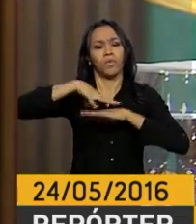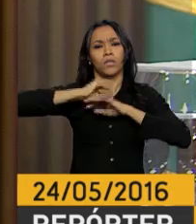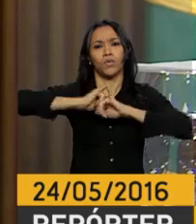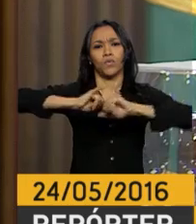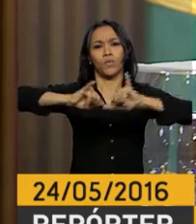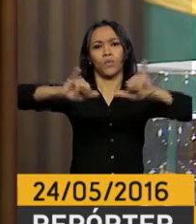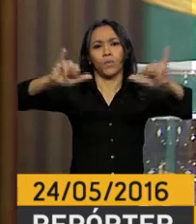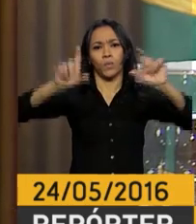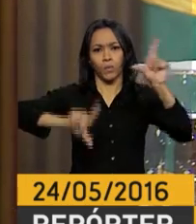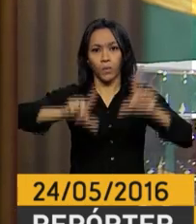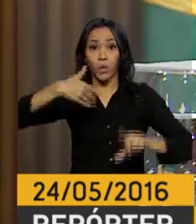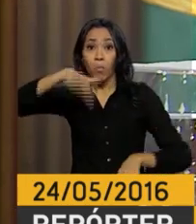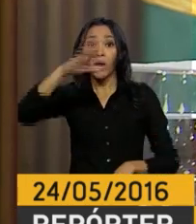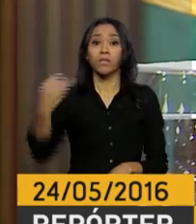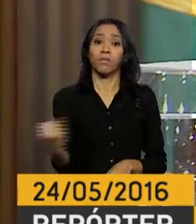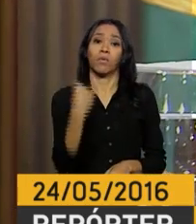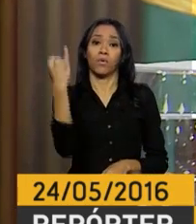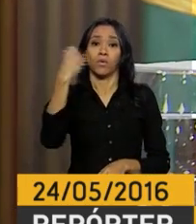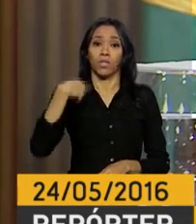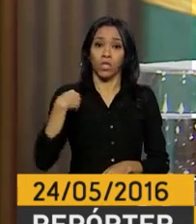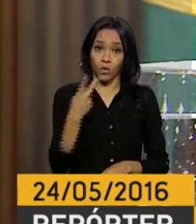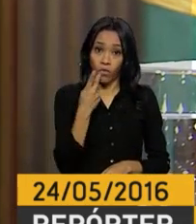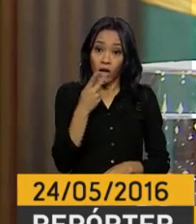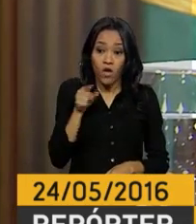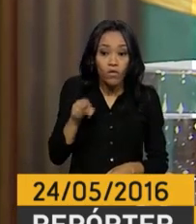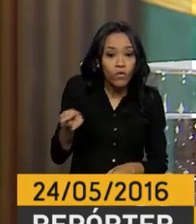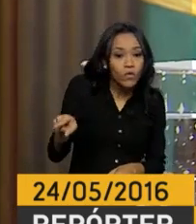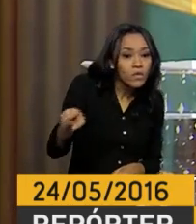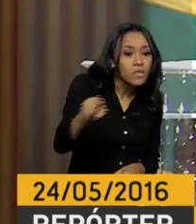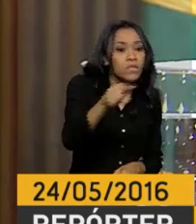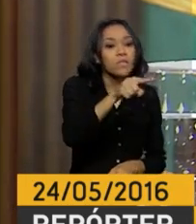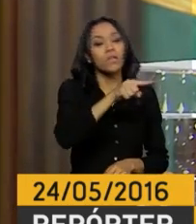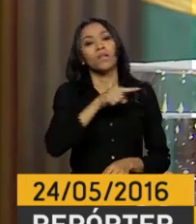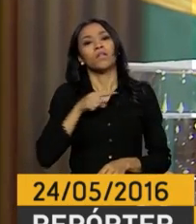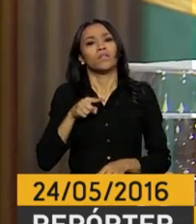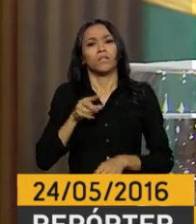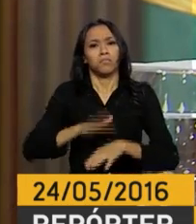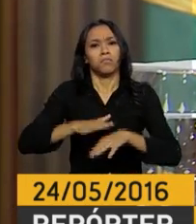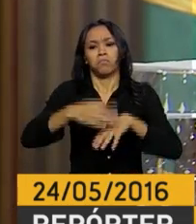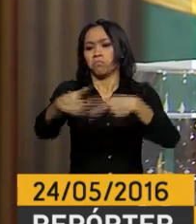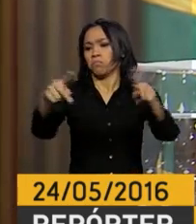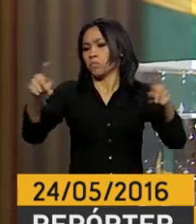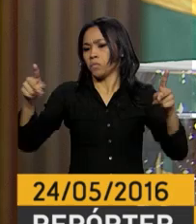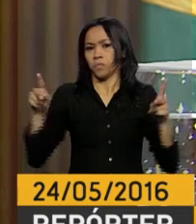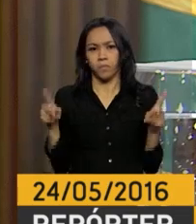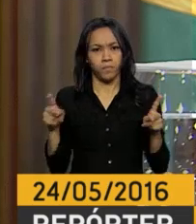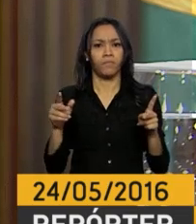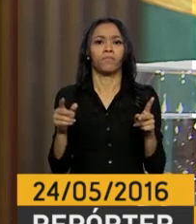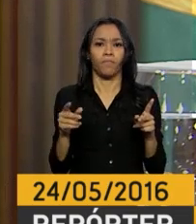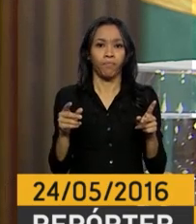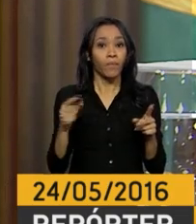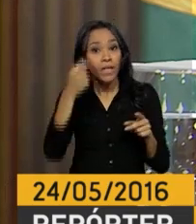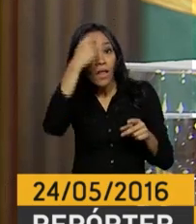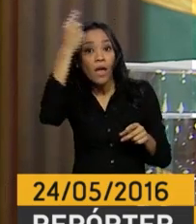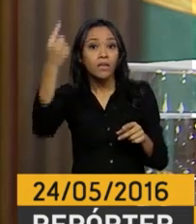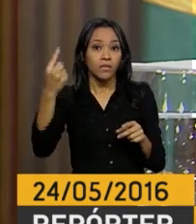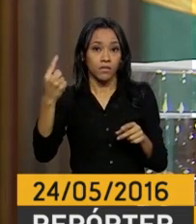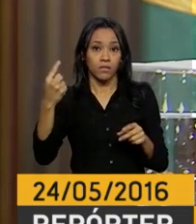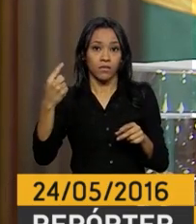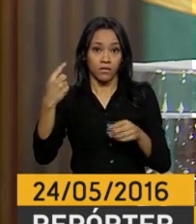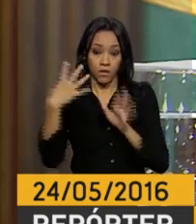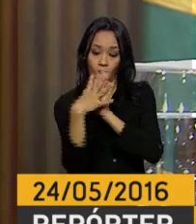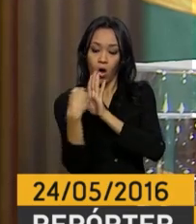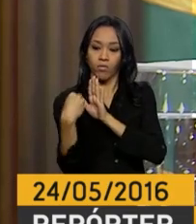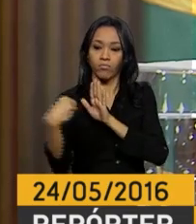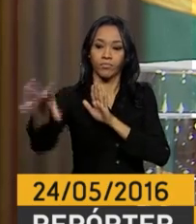porque mais importante do que eu estou dizendo é os senhores vocalizarem nos vários foros em que estiverem exatamente essas ideias,